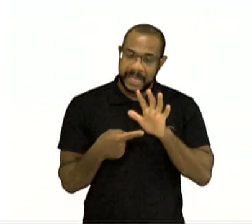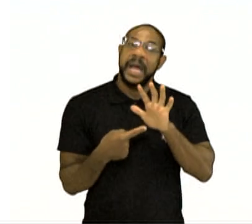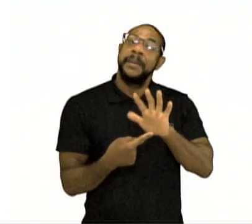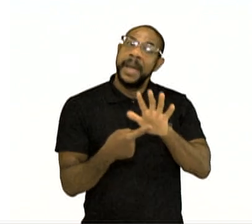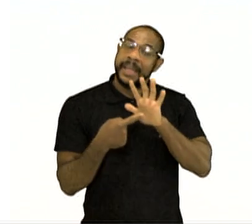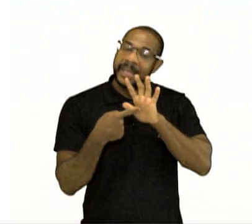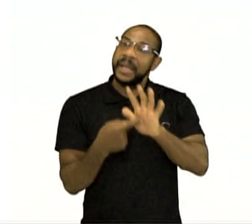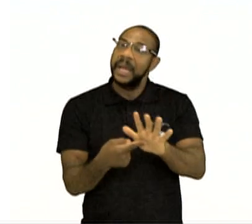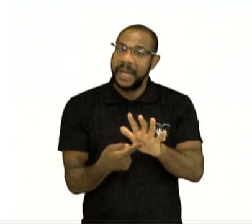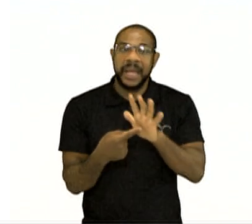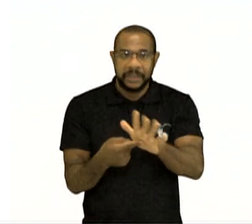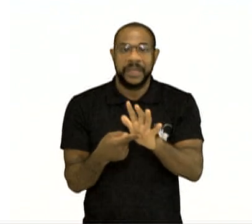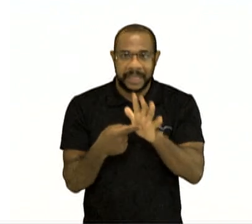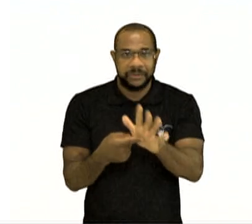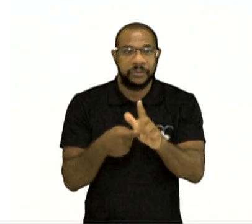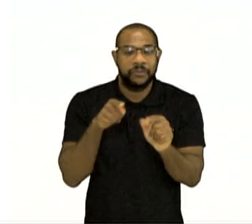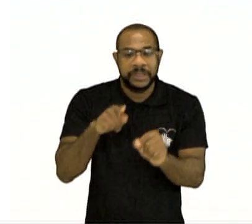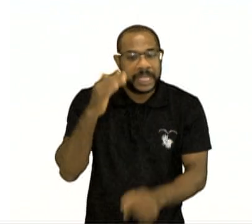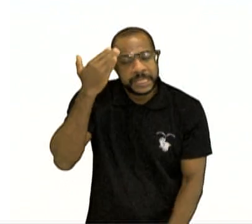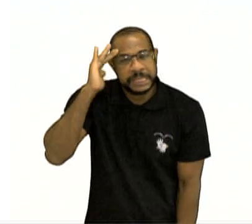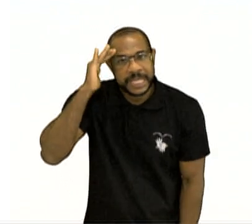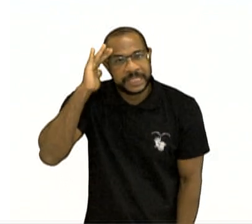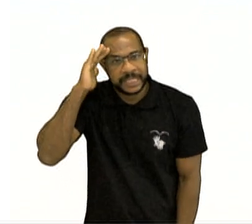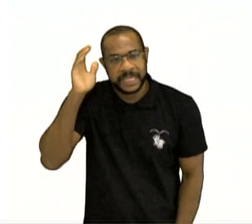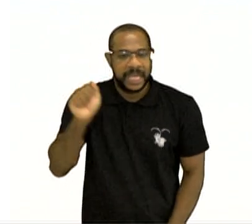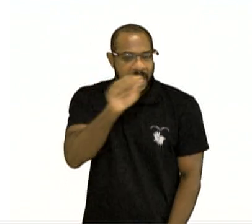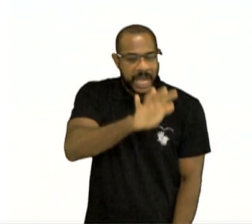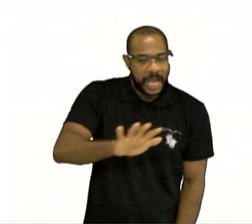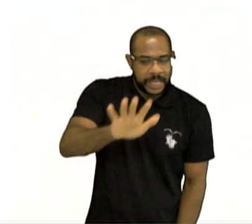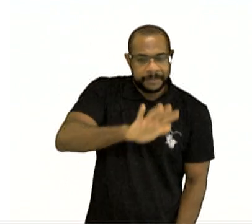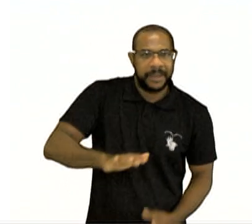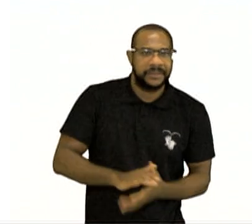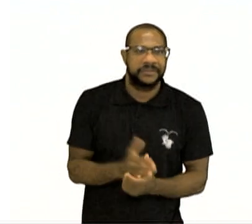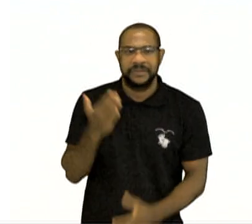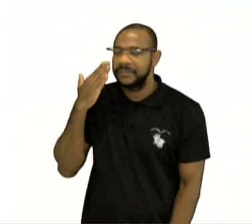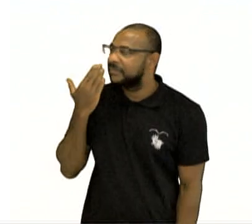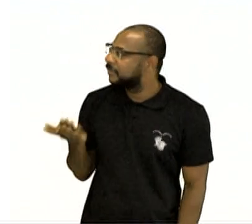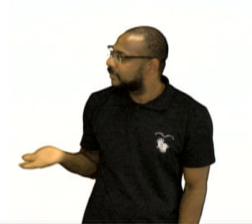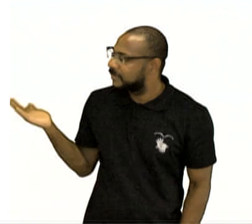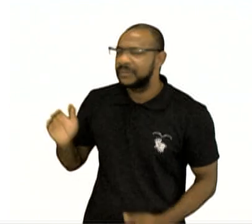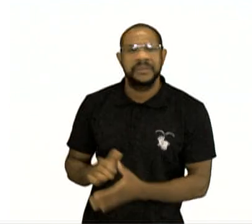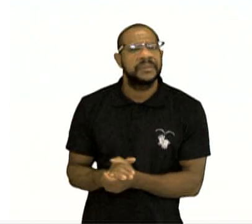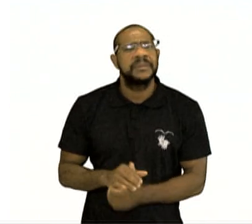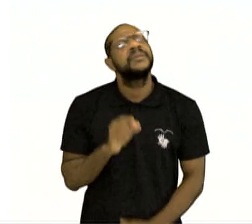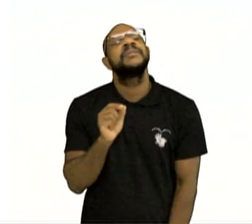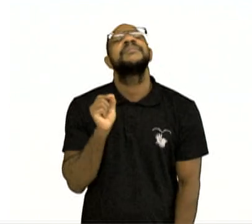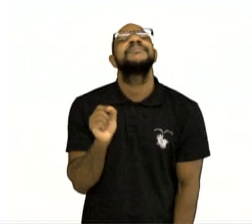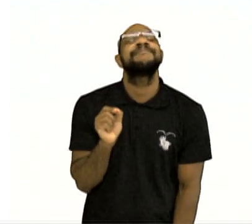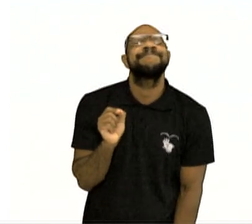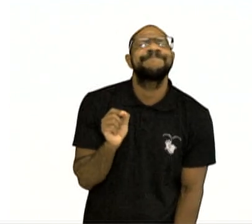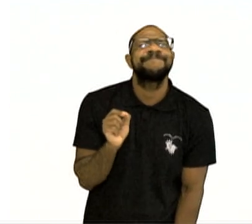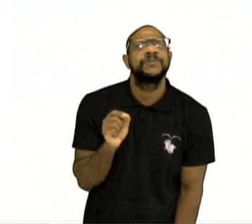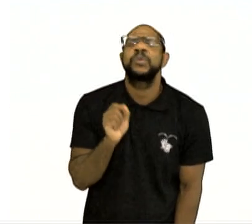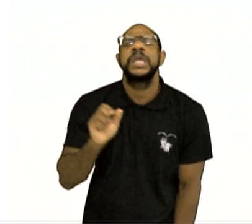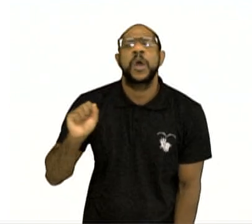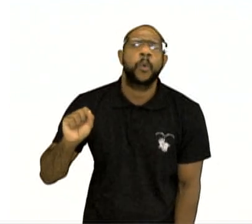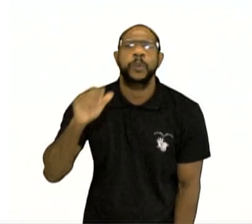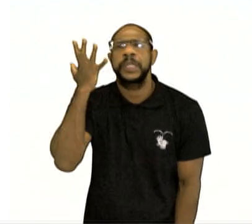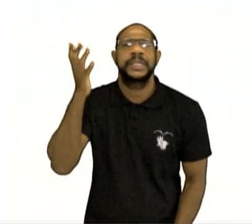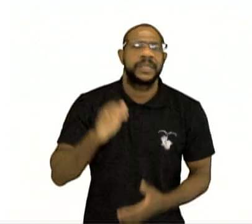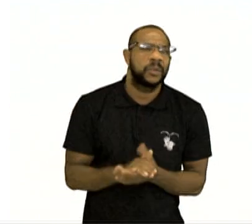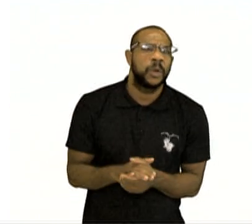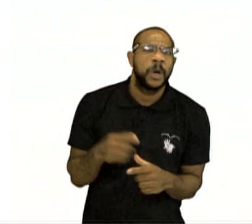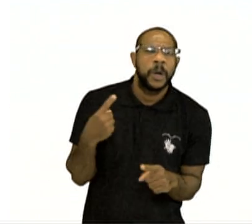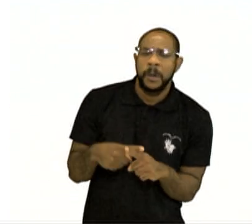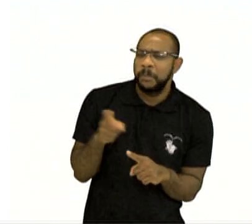essa imagem. O que será? A gente começa a se perguntar, né? O que será que aconteceu? Por